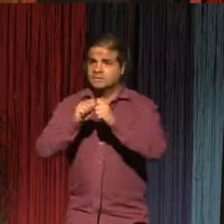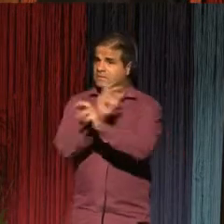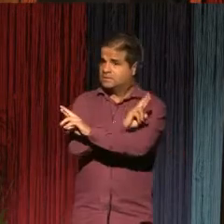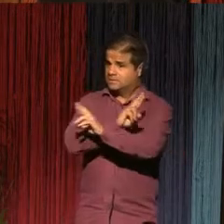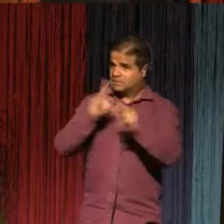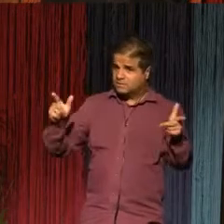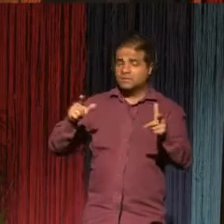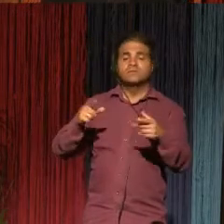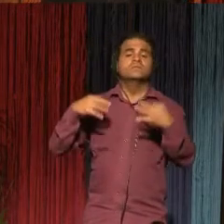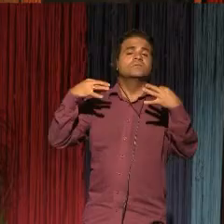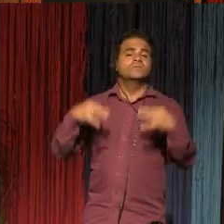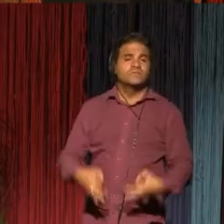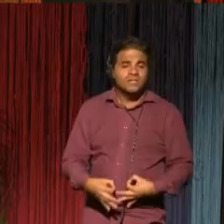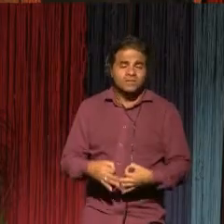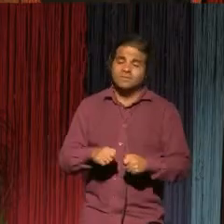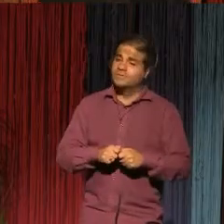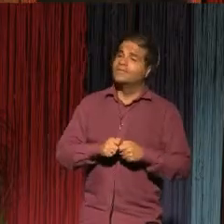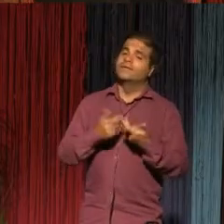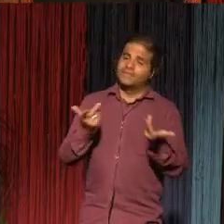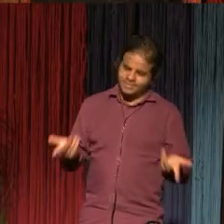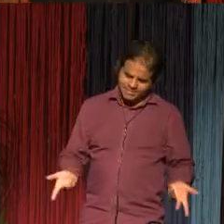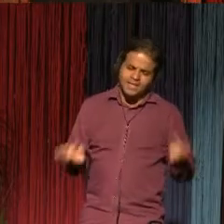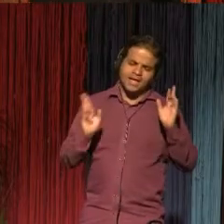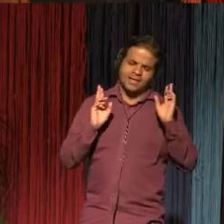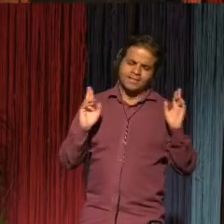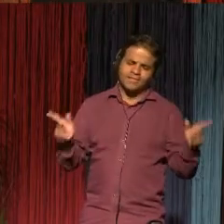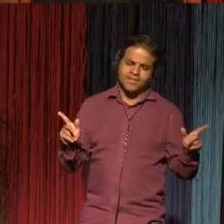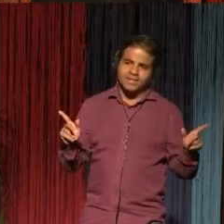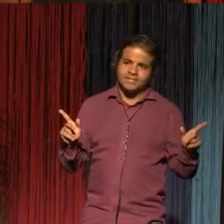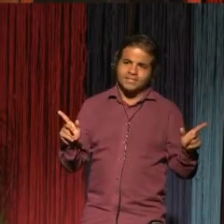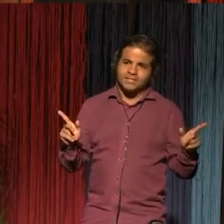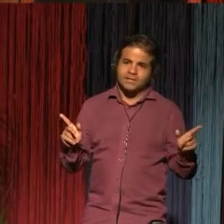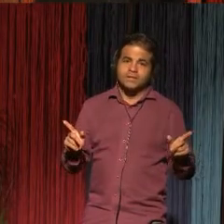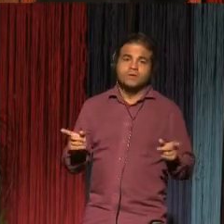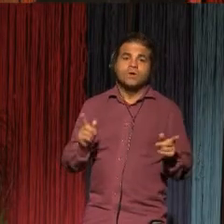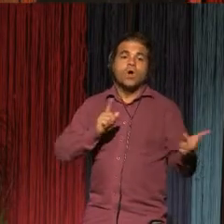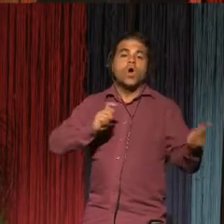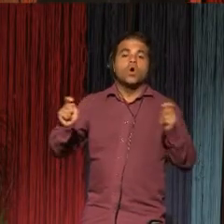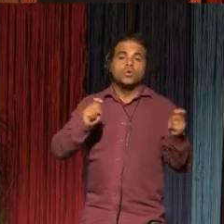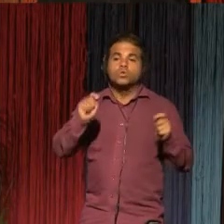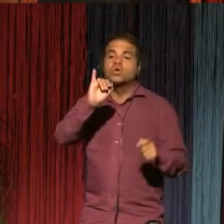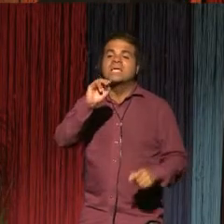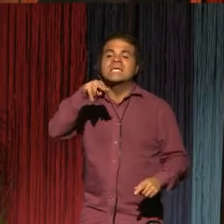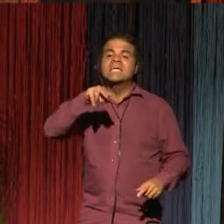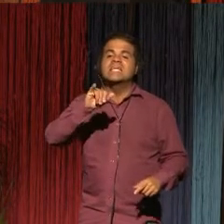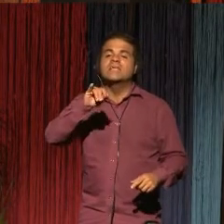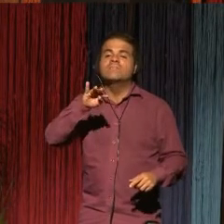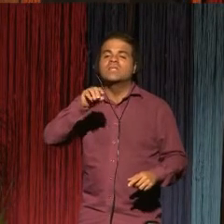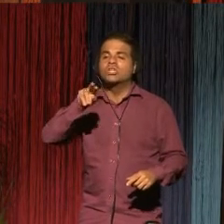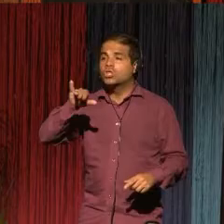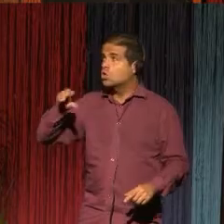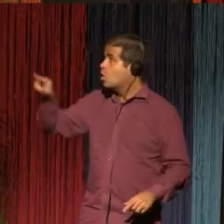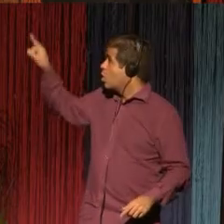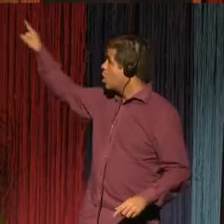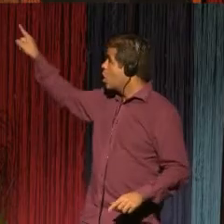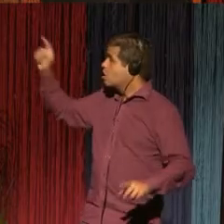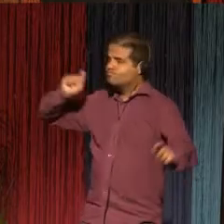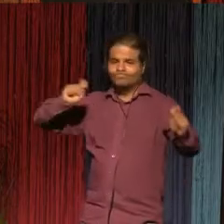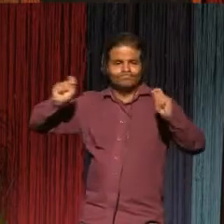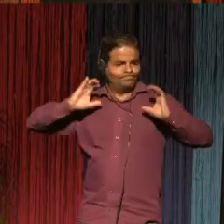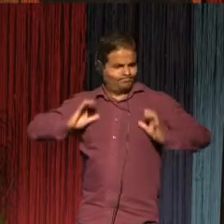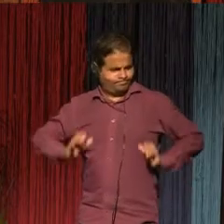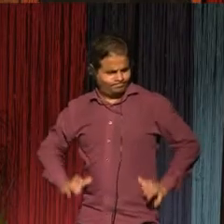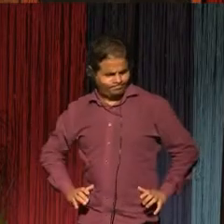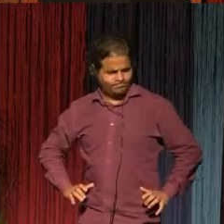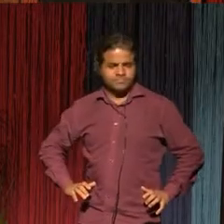diferença foram justamente o que fizeram essa diferença. O controle inibitório no nível do comportamento significa autocontrole.